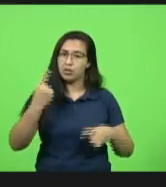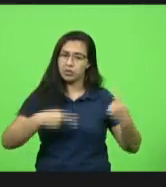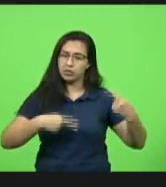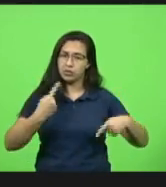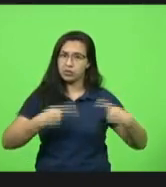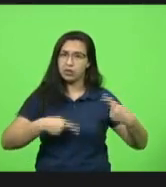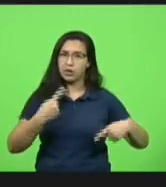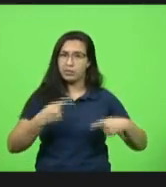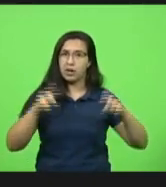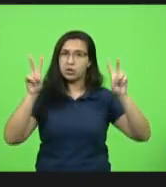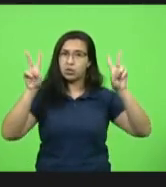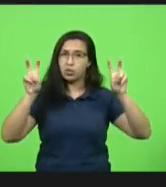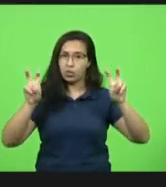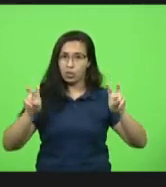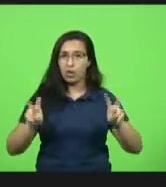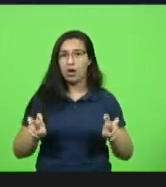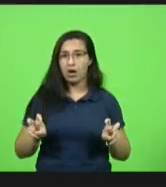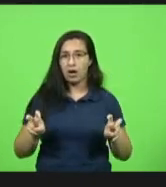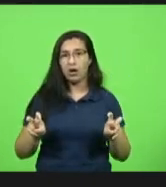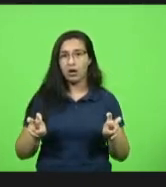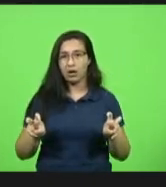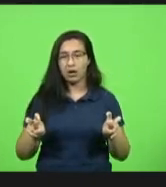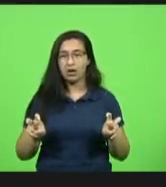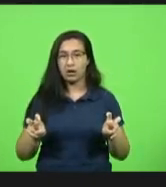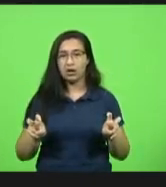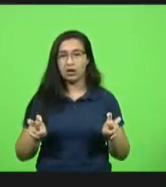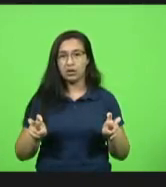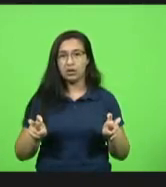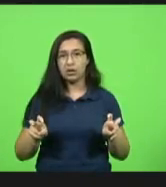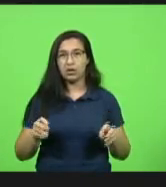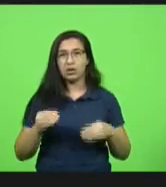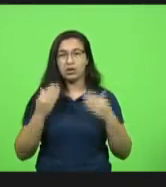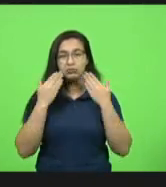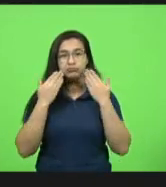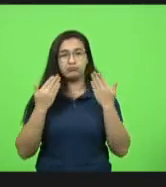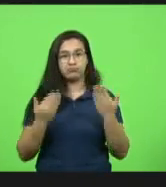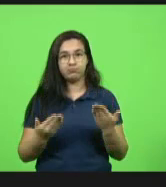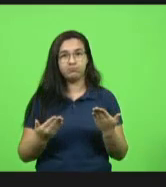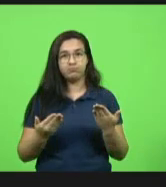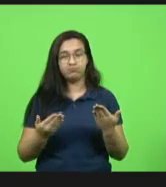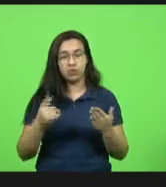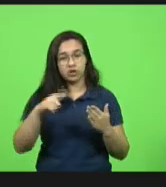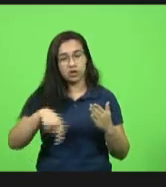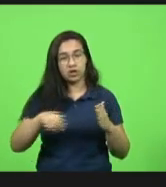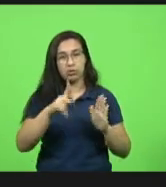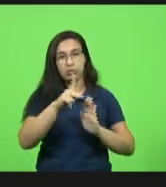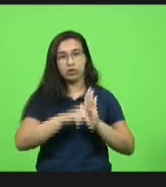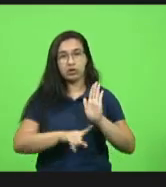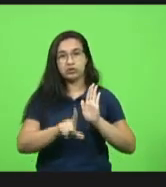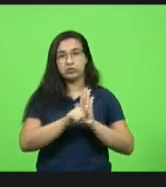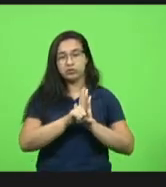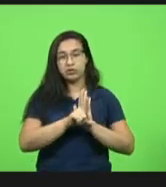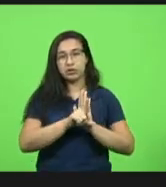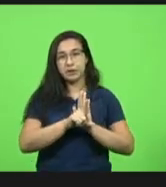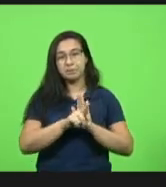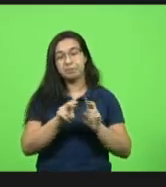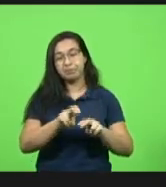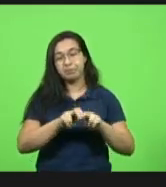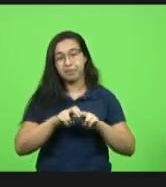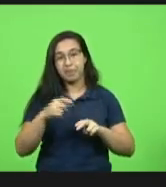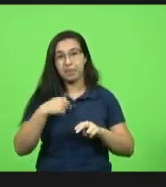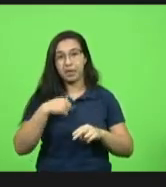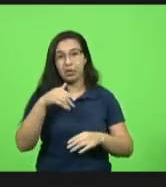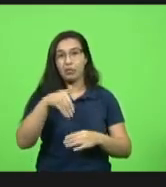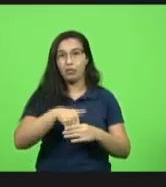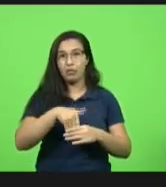discussão dos temas que a gente leva às comissões a partir dos nossos projetos de lei. Então, por isso, eu vou votar